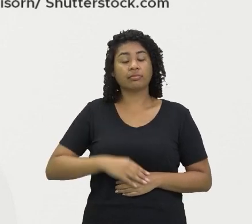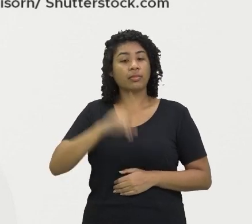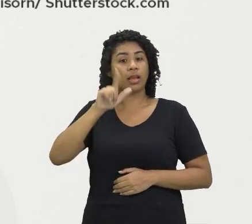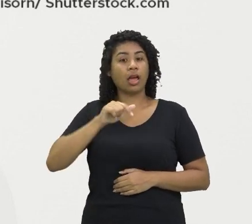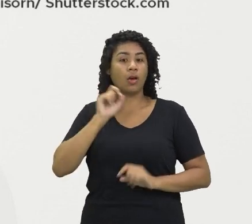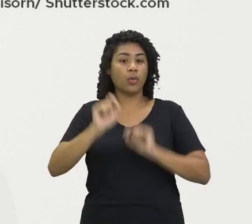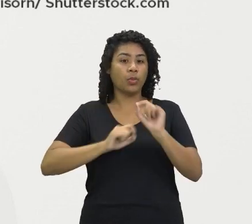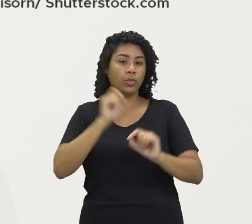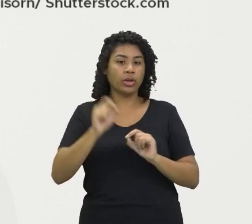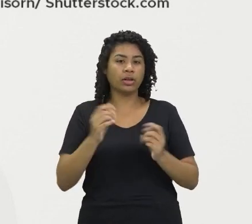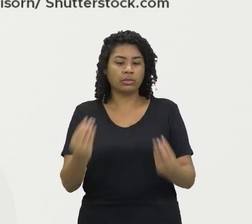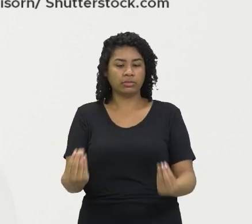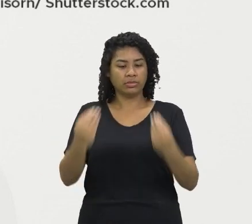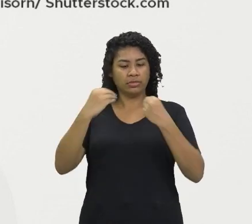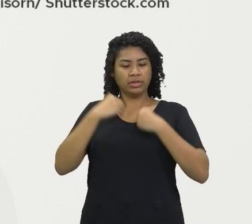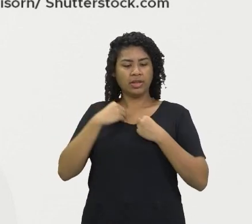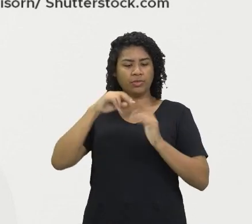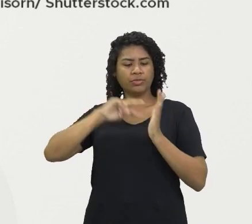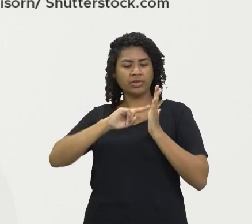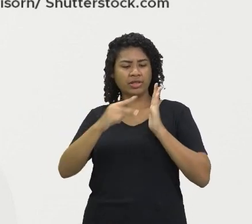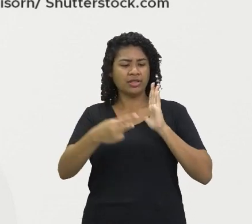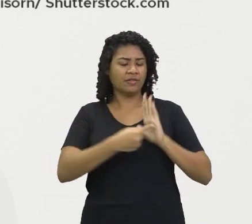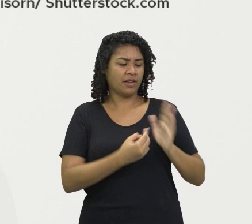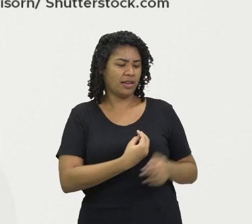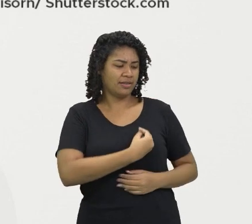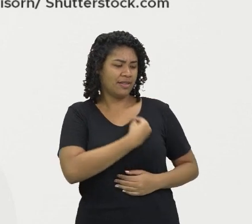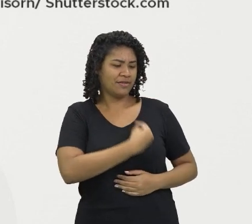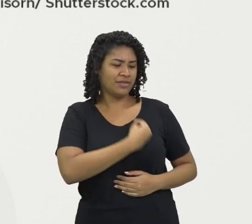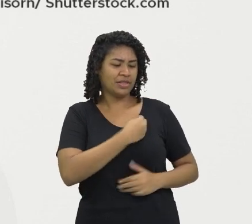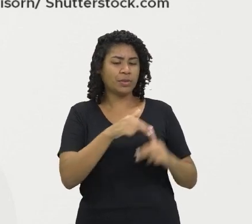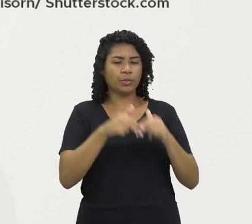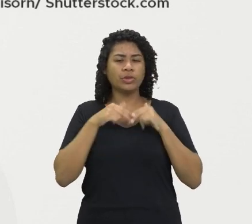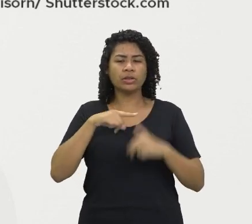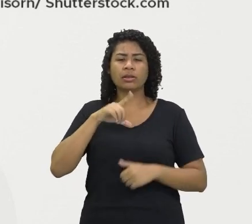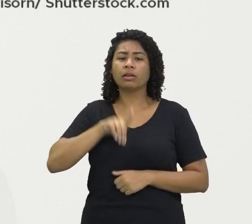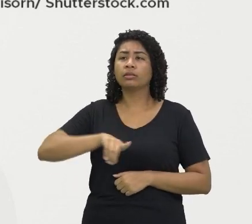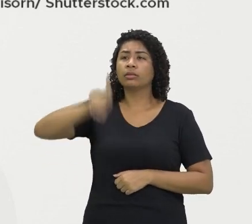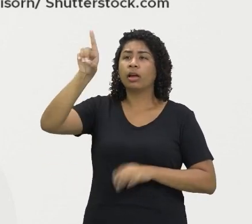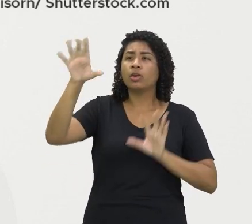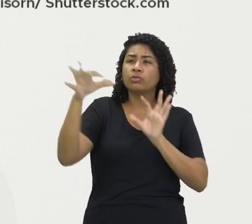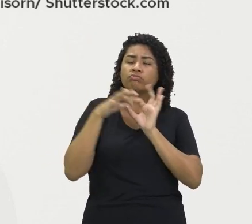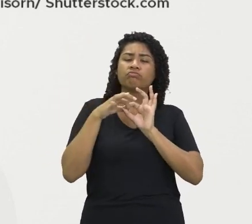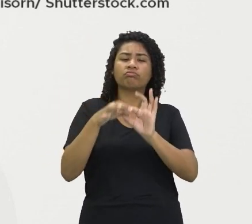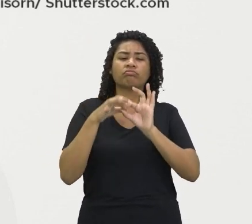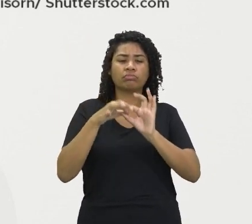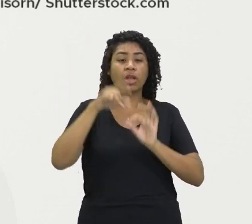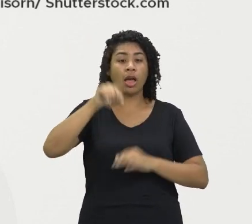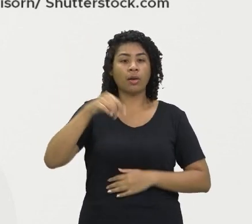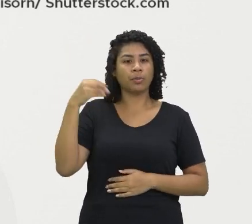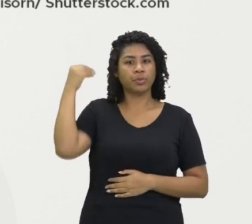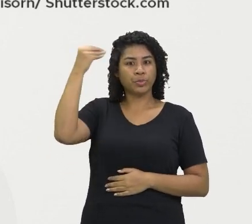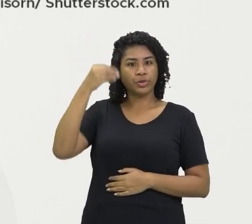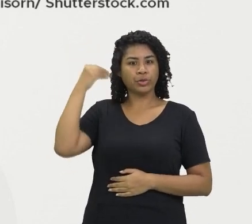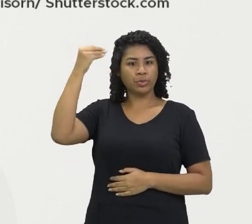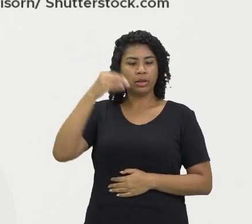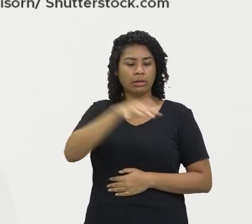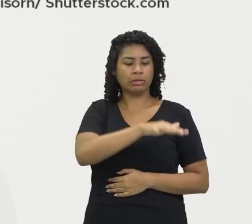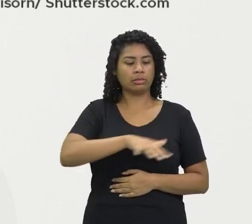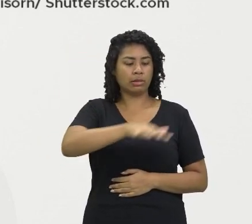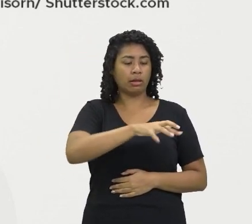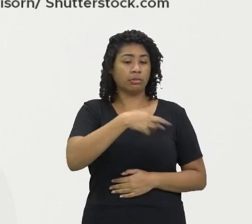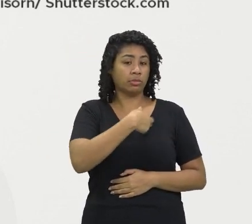oferece sentido à vida através dessa ligação com Deus. E é uma experiência religiosa que